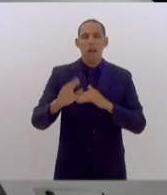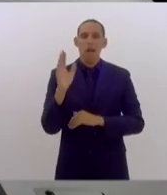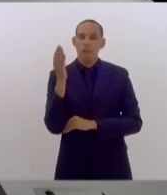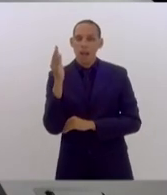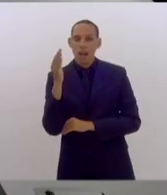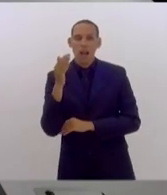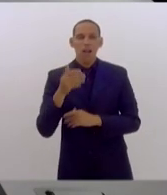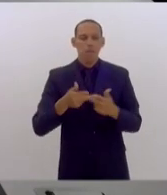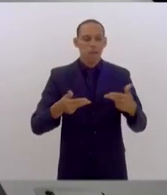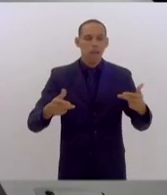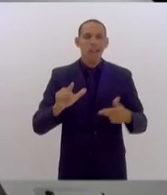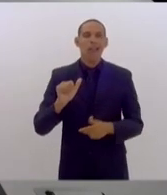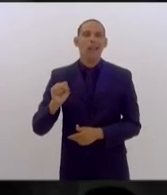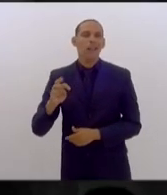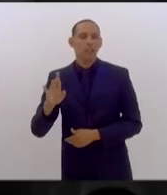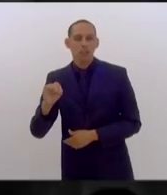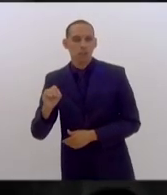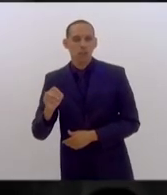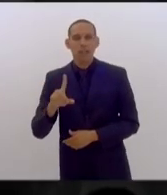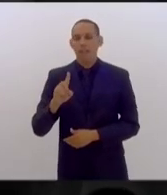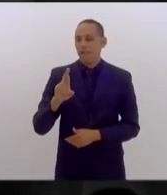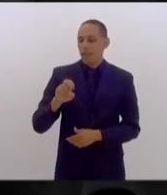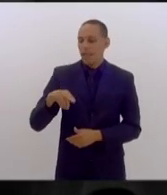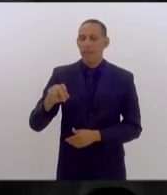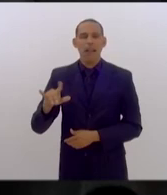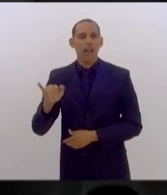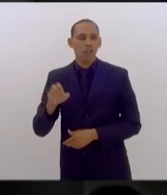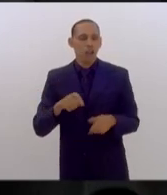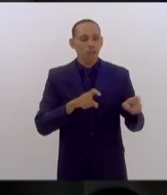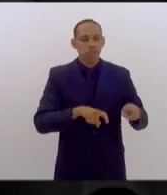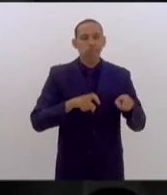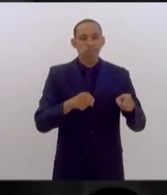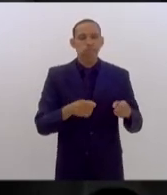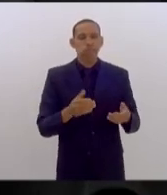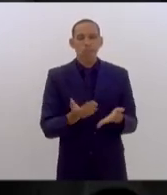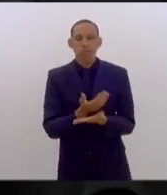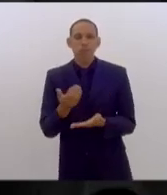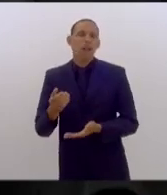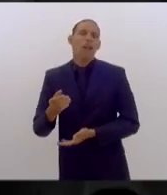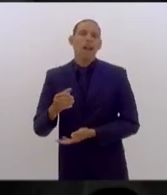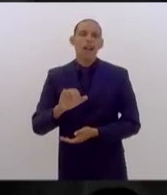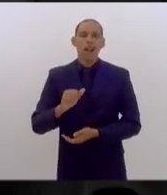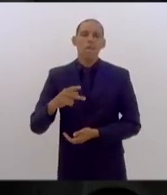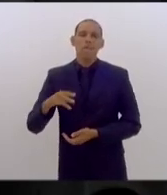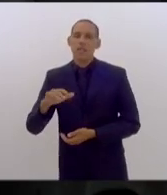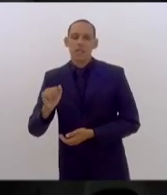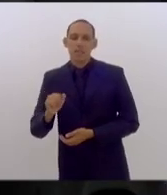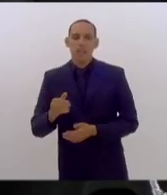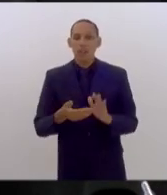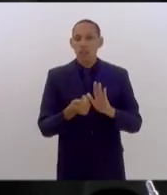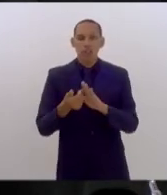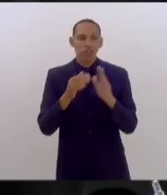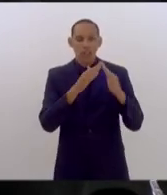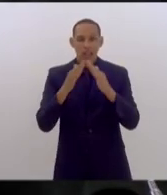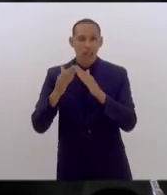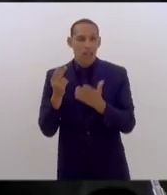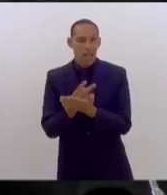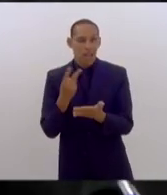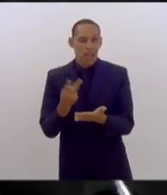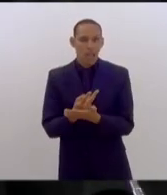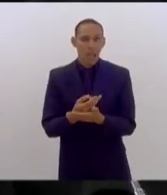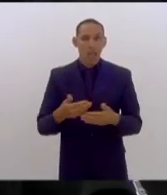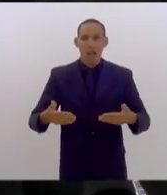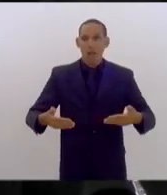dormentes lastro drenagem Capina retirada de construções irregulares e regulares fechamento de